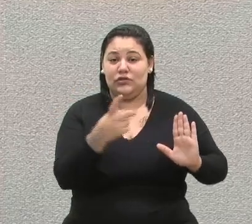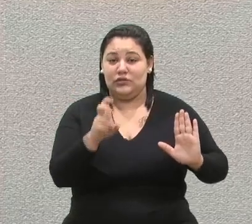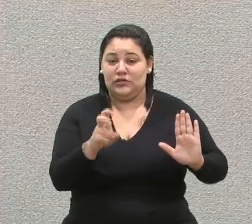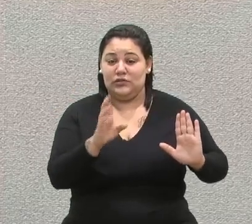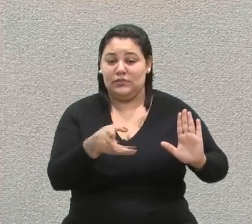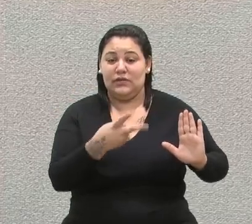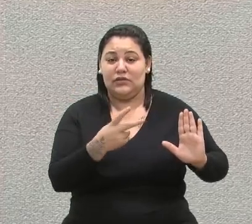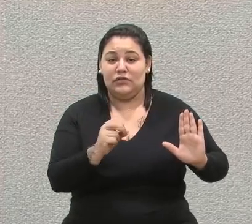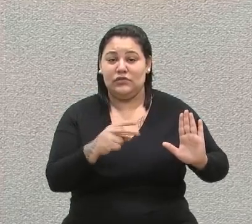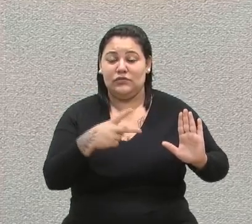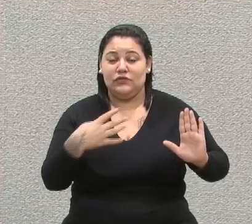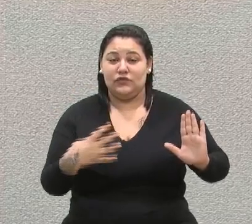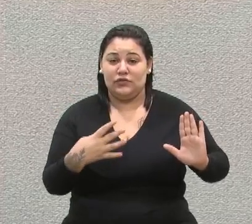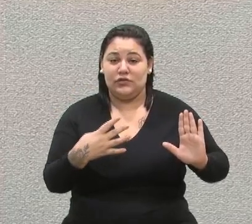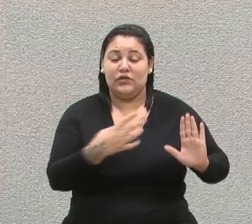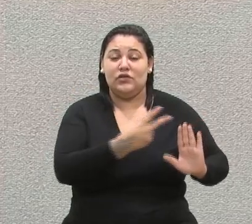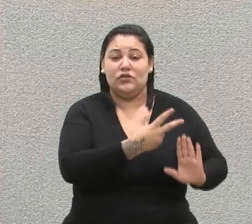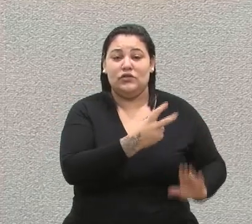215/2024 e